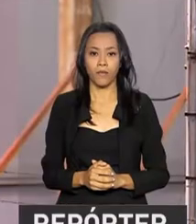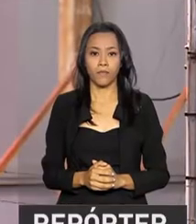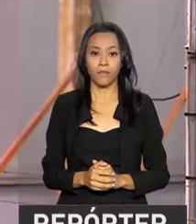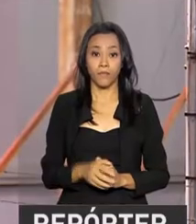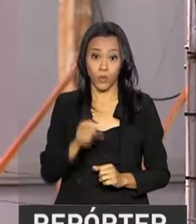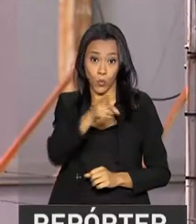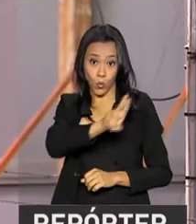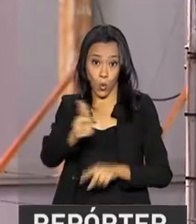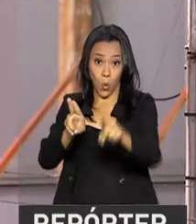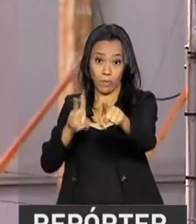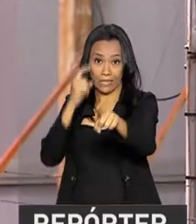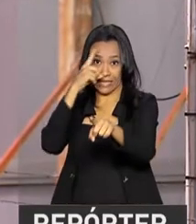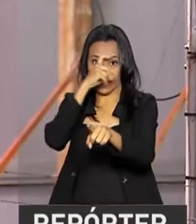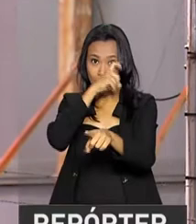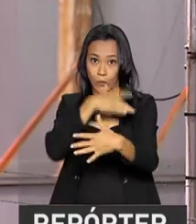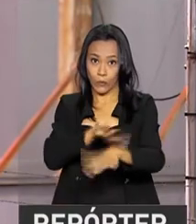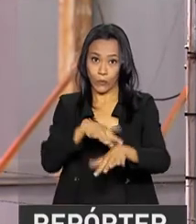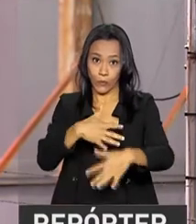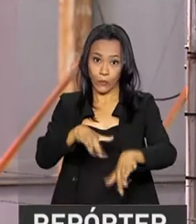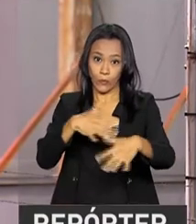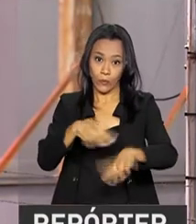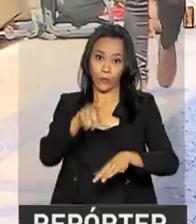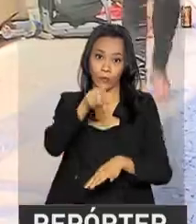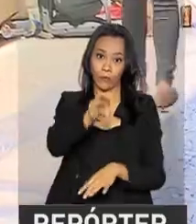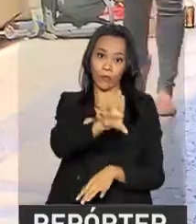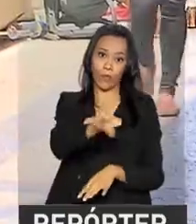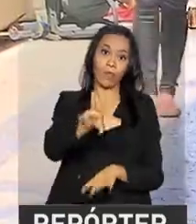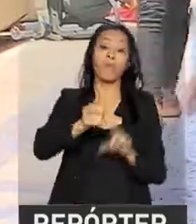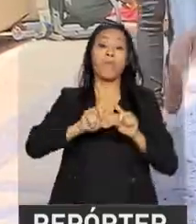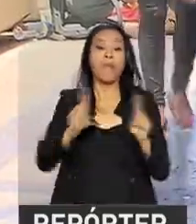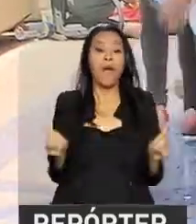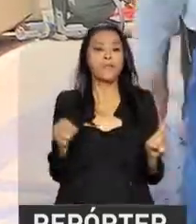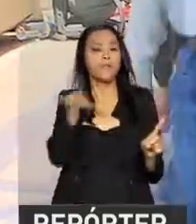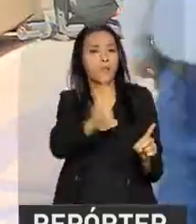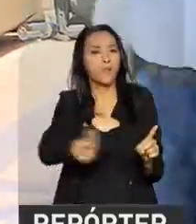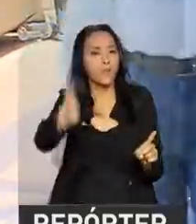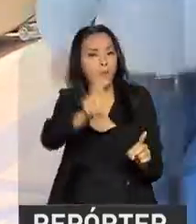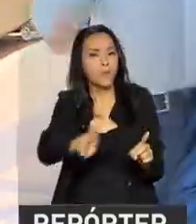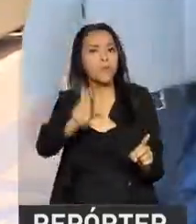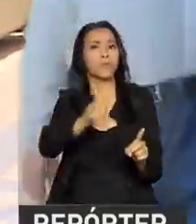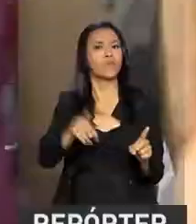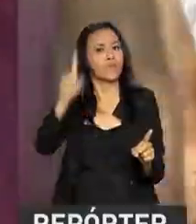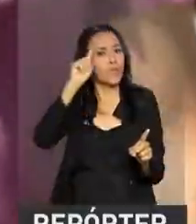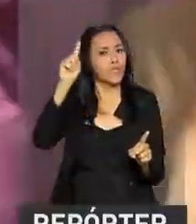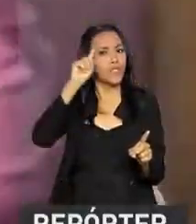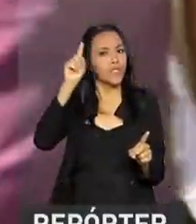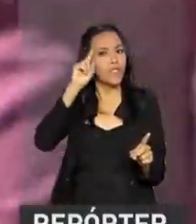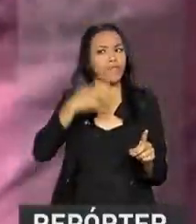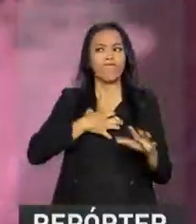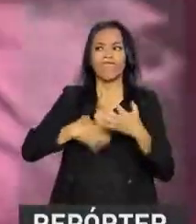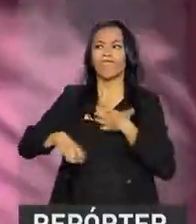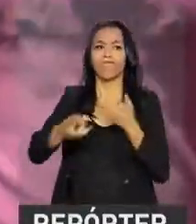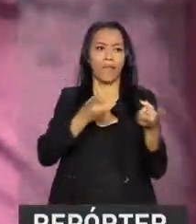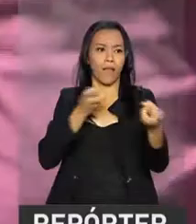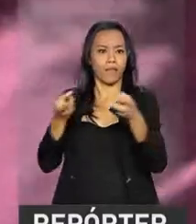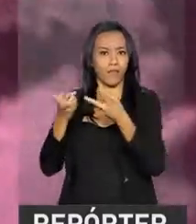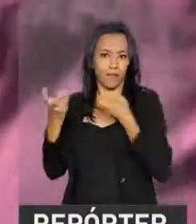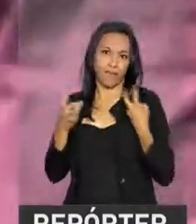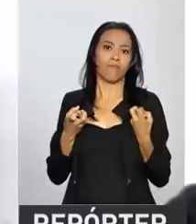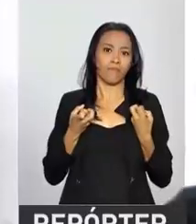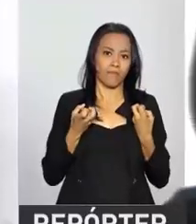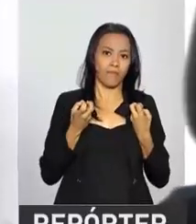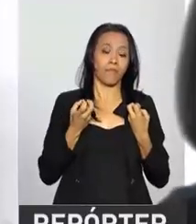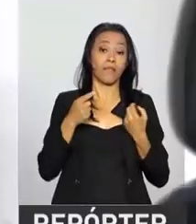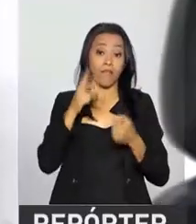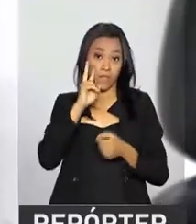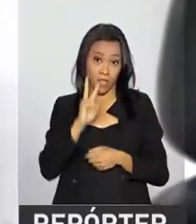O nome é difícil, luz síncrotron, mas as aplicações dela no nosso dia a dia são mais comuns do que pensamos.